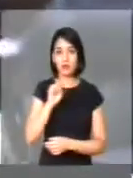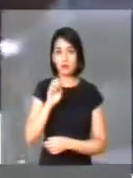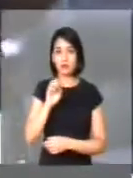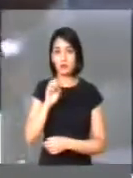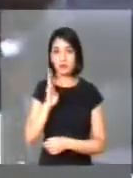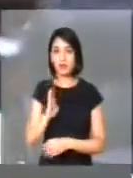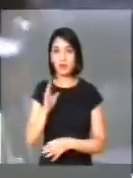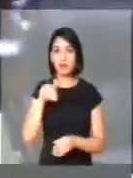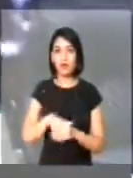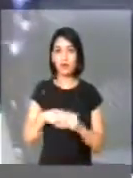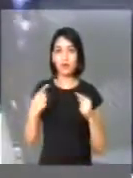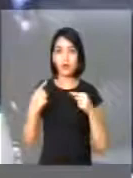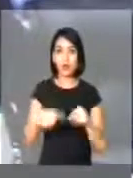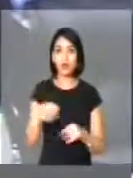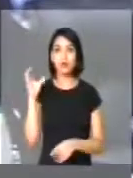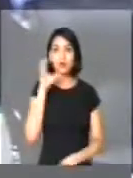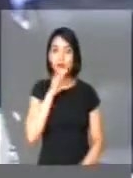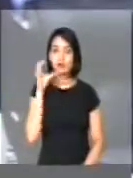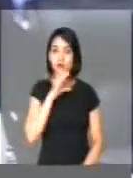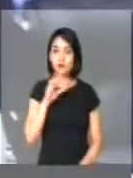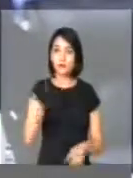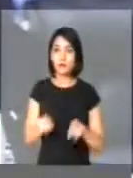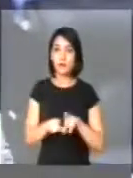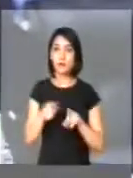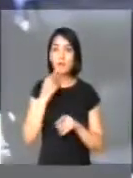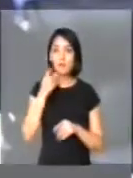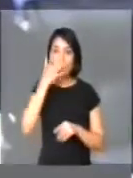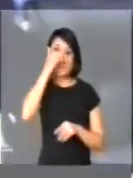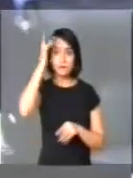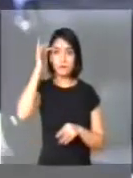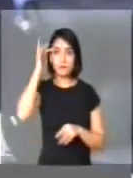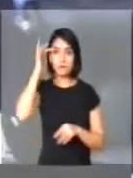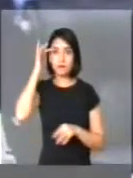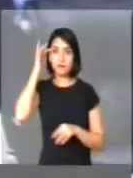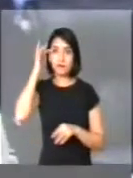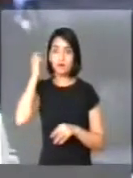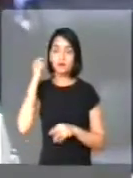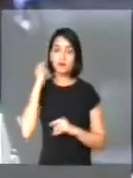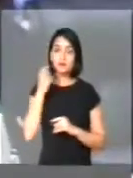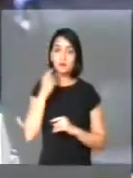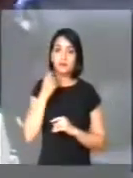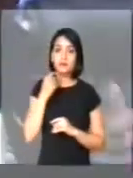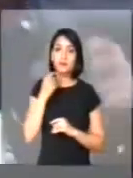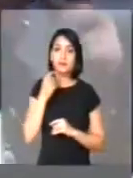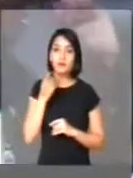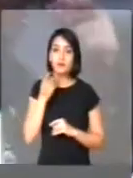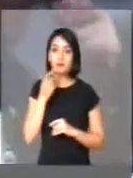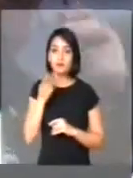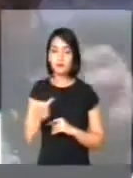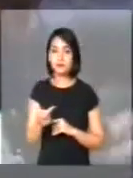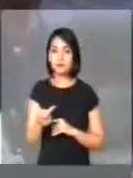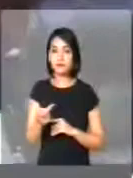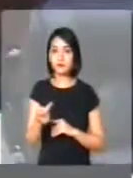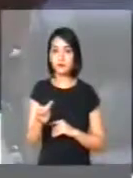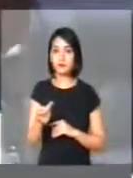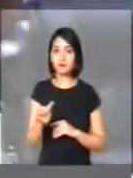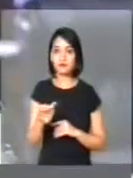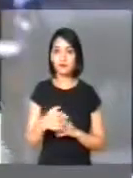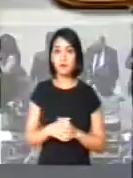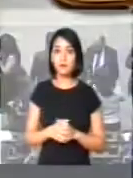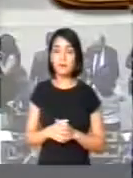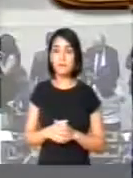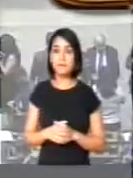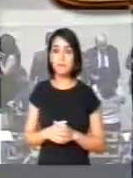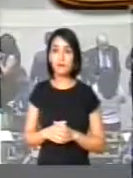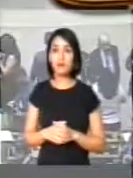dizendo mais claro para aqueles que estão abordando aí com relação a essa posição partidária. Essa bandeira, como foi dito agora pelo deputado Petinho,